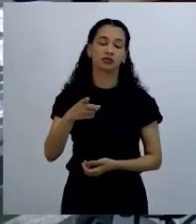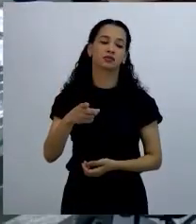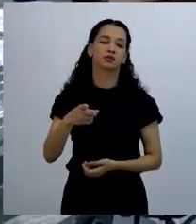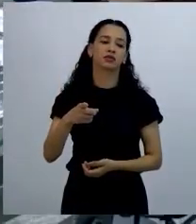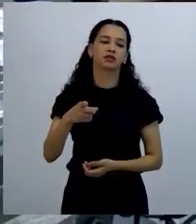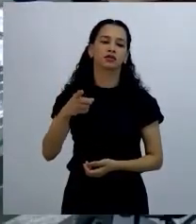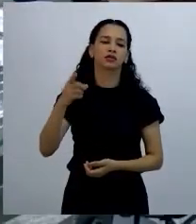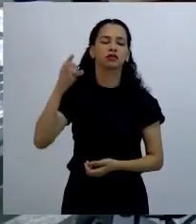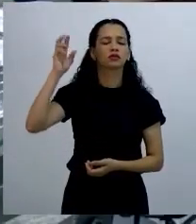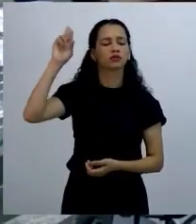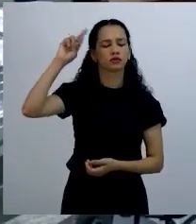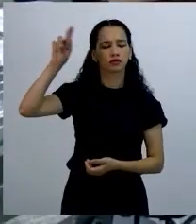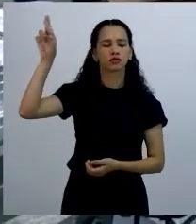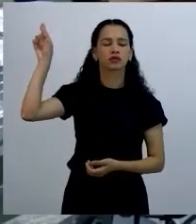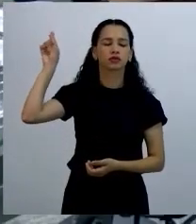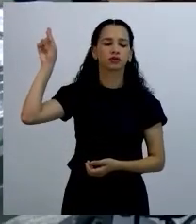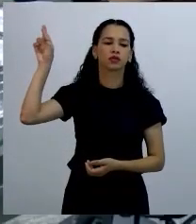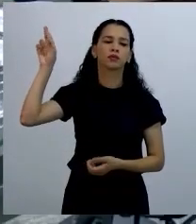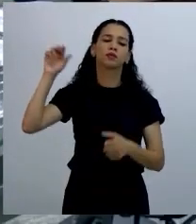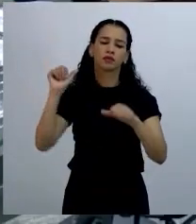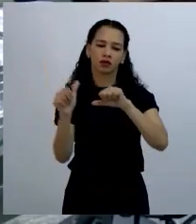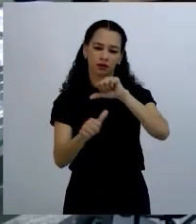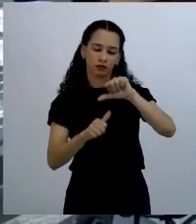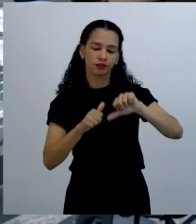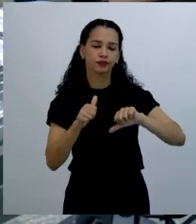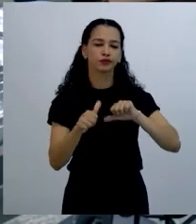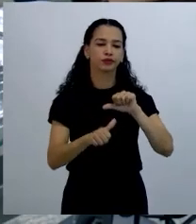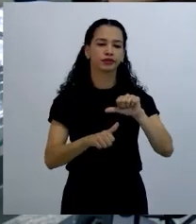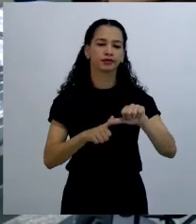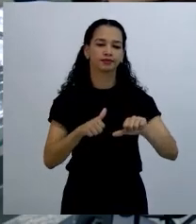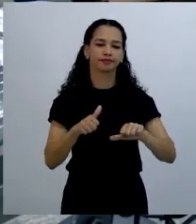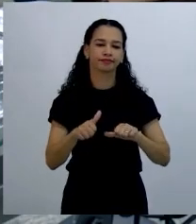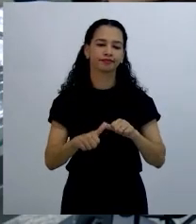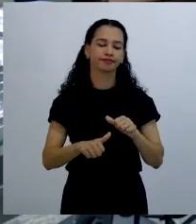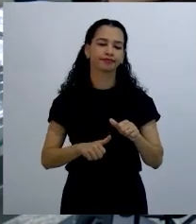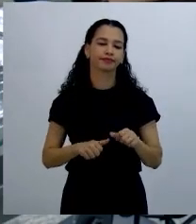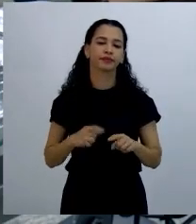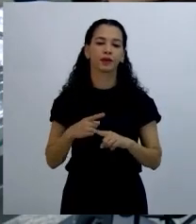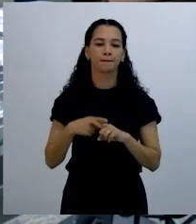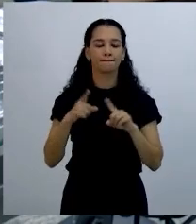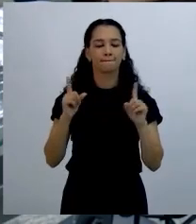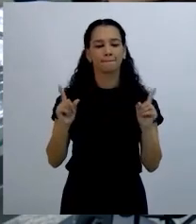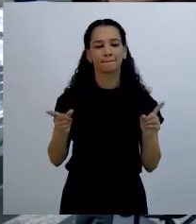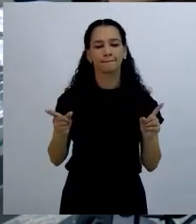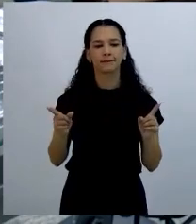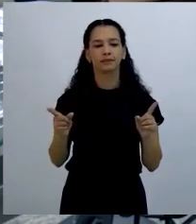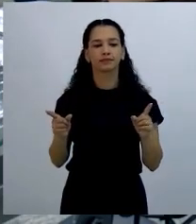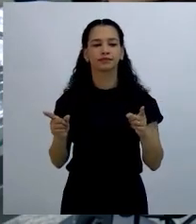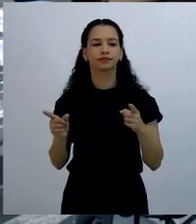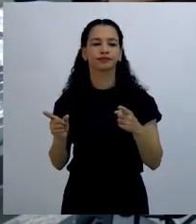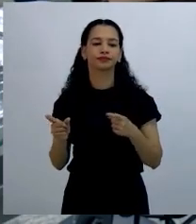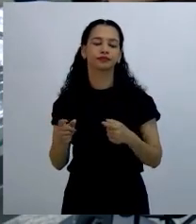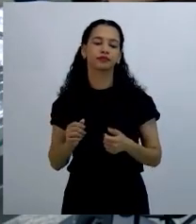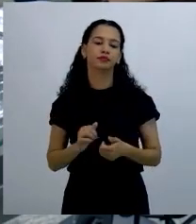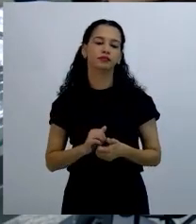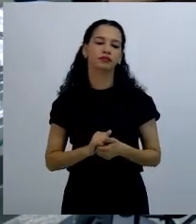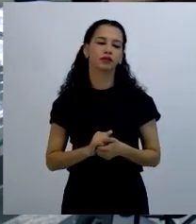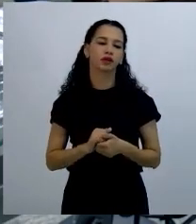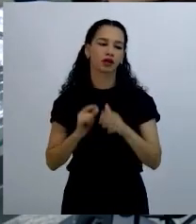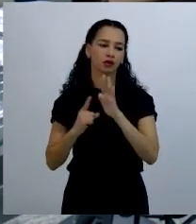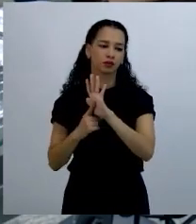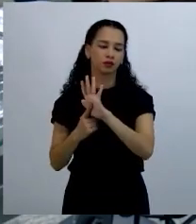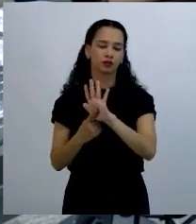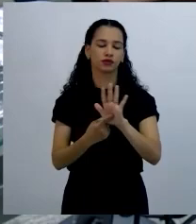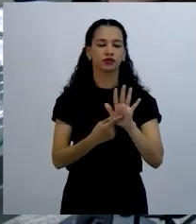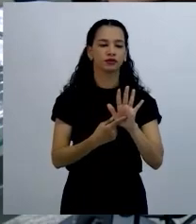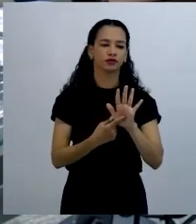uma coisa aos irmãos por favor ou tava então agora isso não apague do